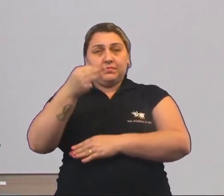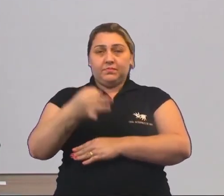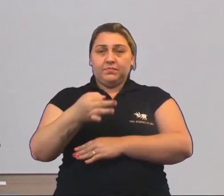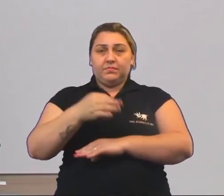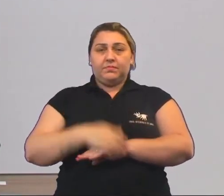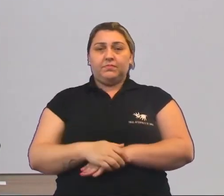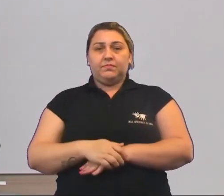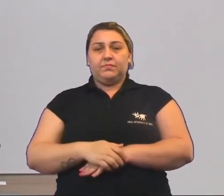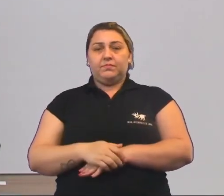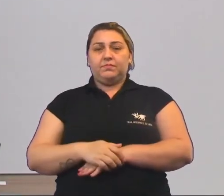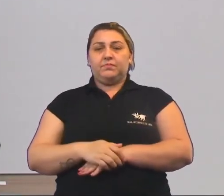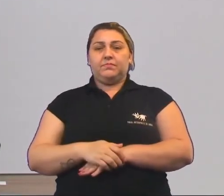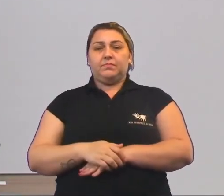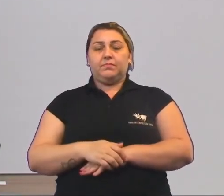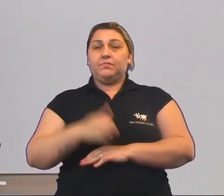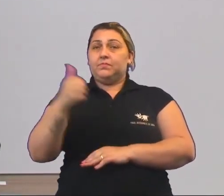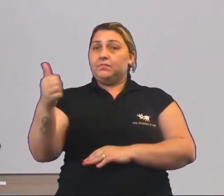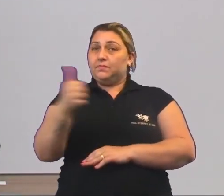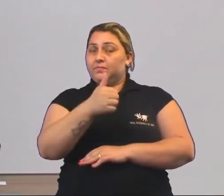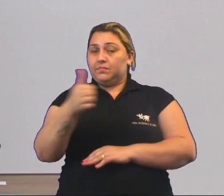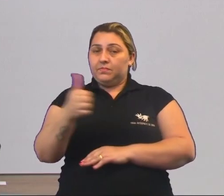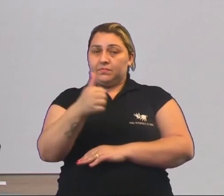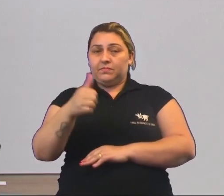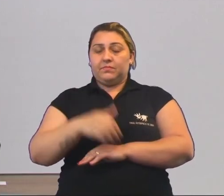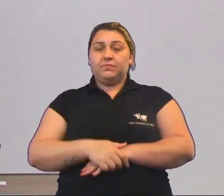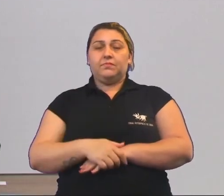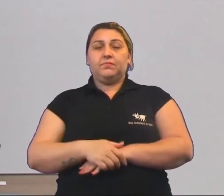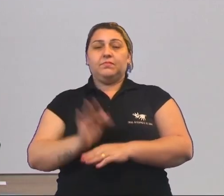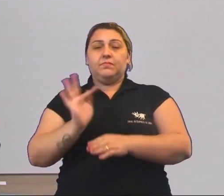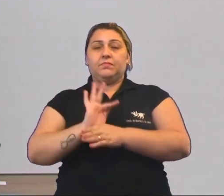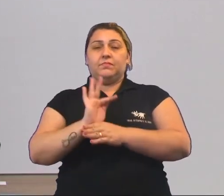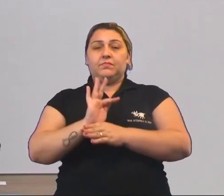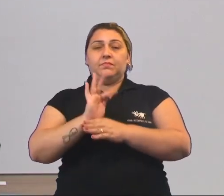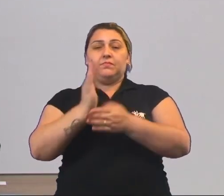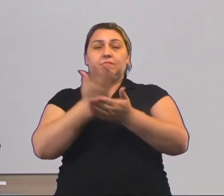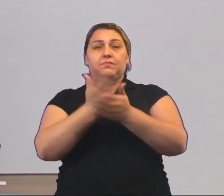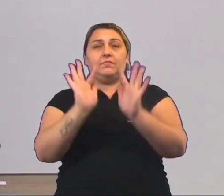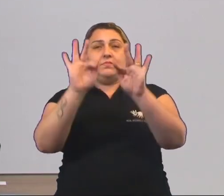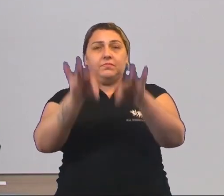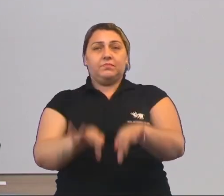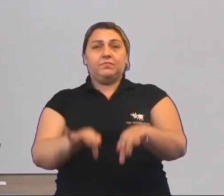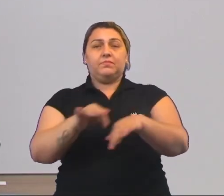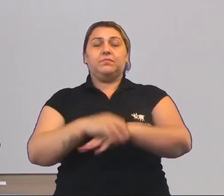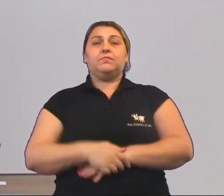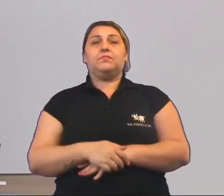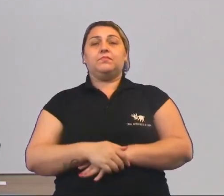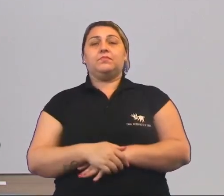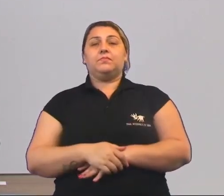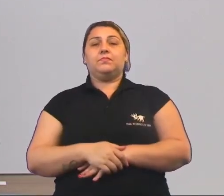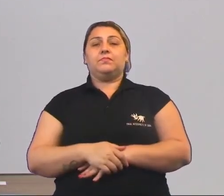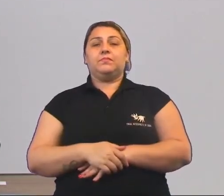certo? Então, quando foi 11 horas, o filme acabou.